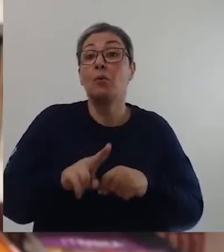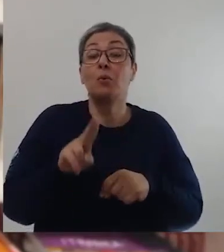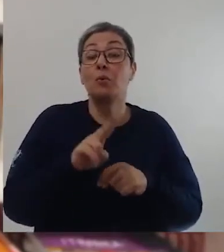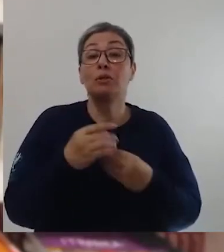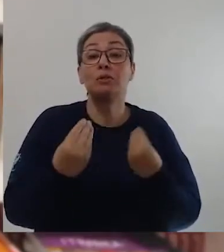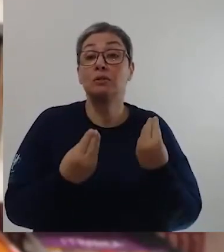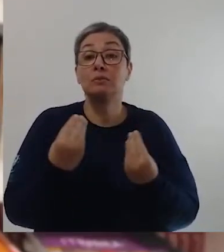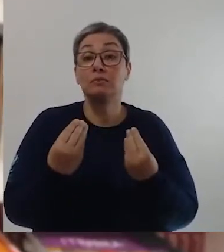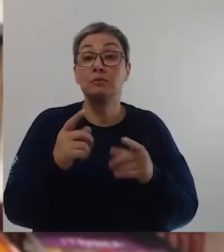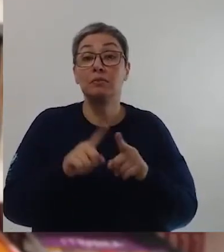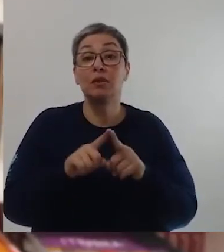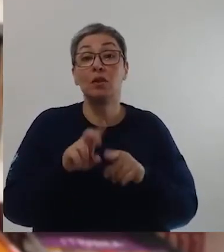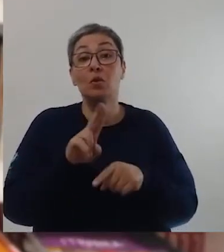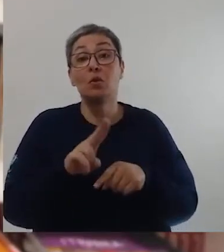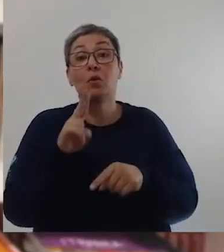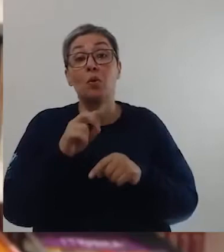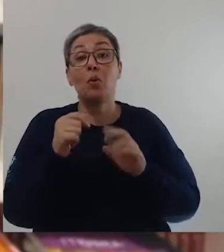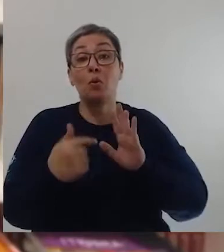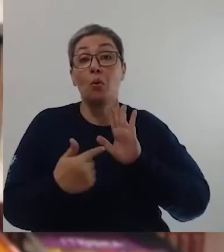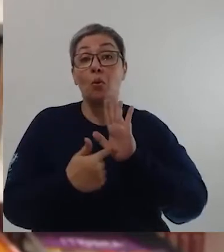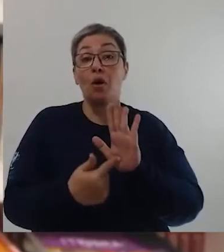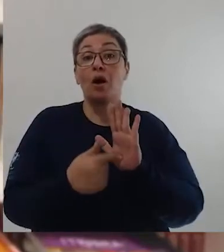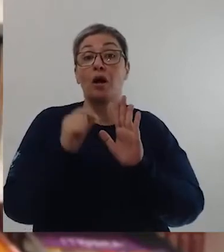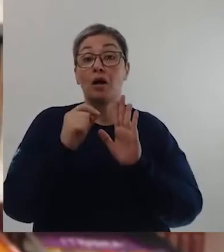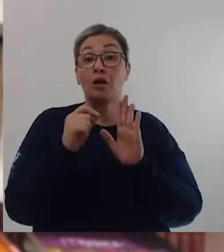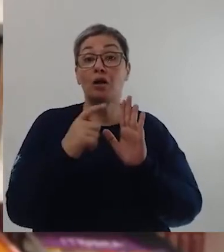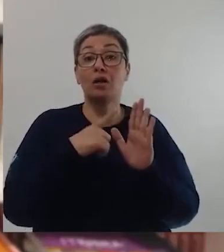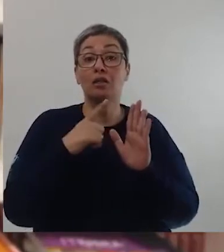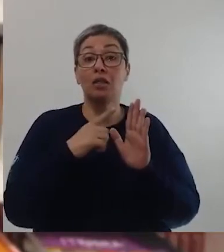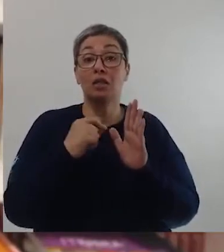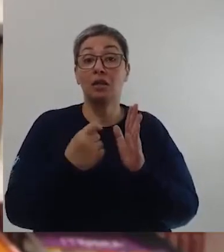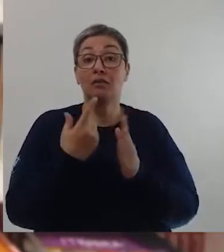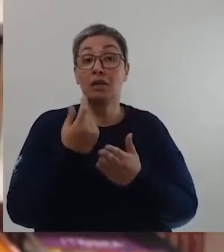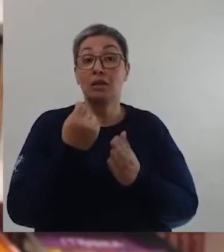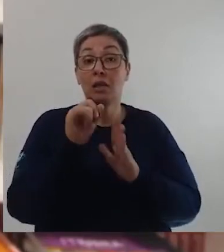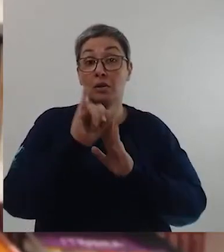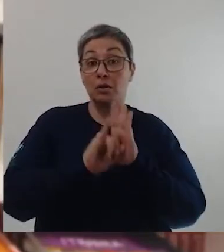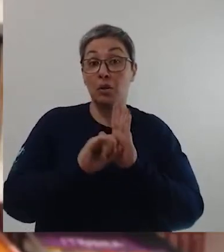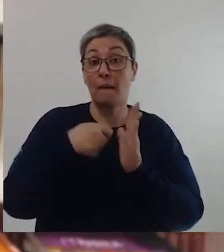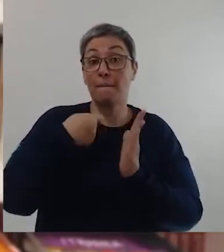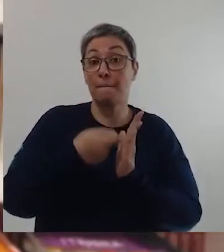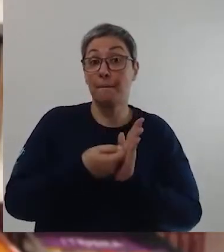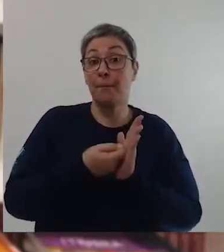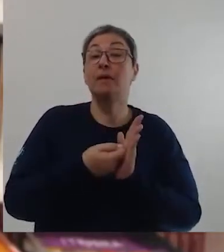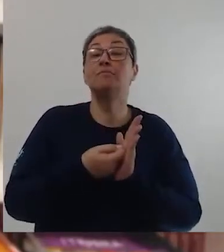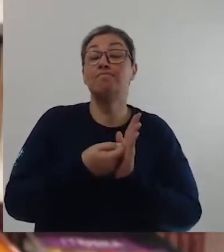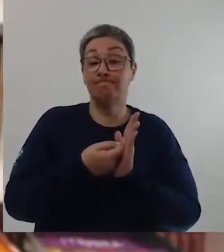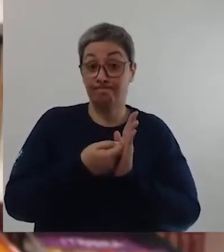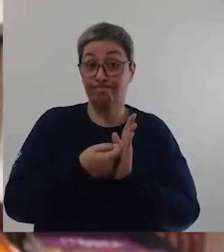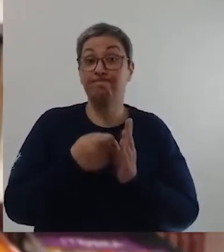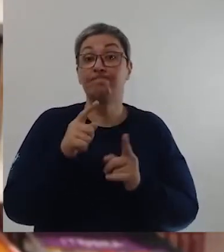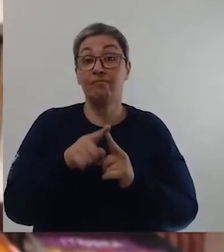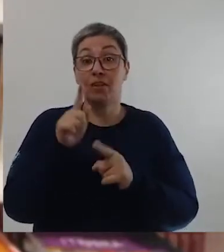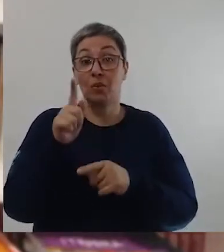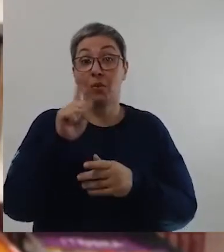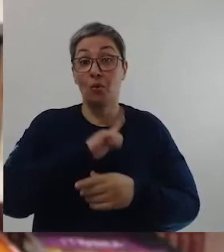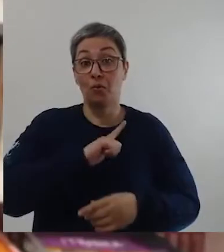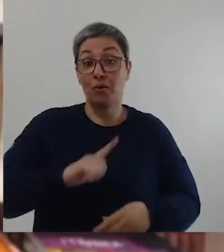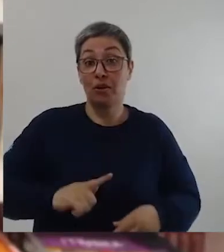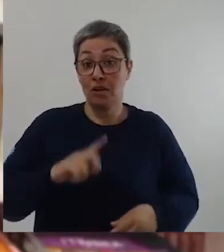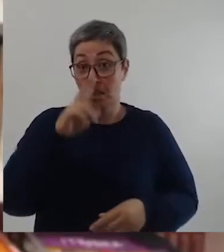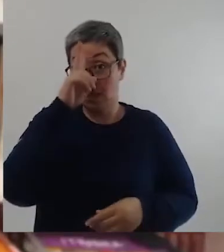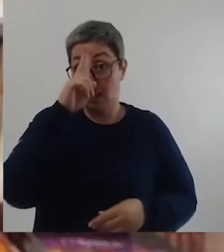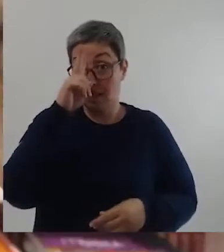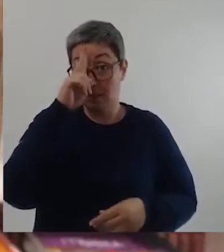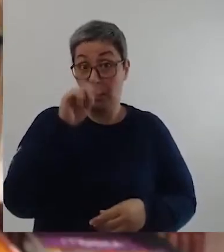ele serve para quê para identificar os público entes né quem paga imposto para